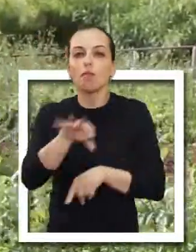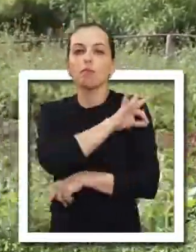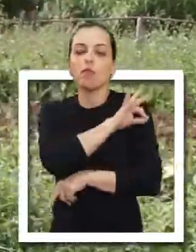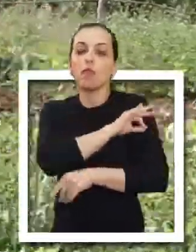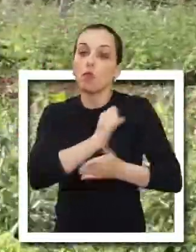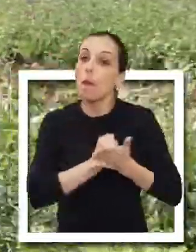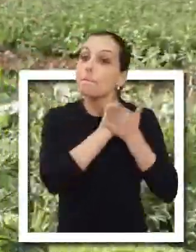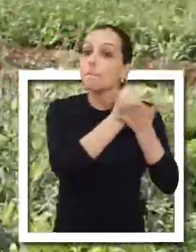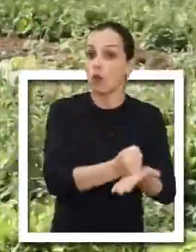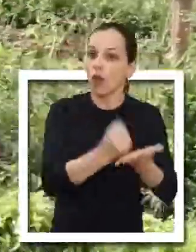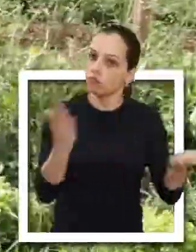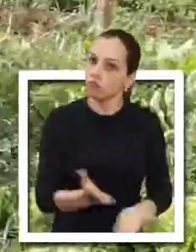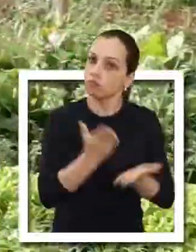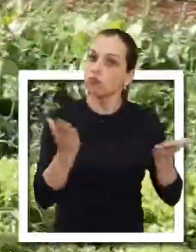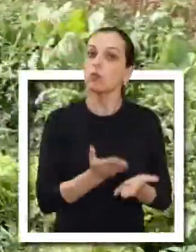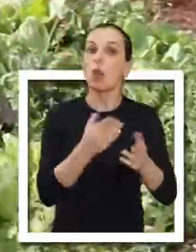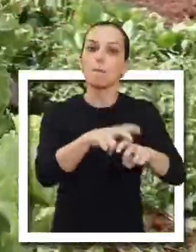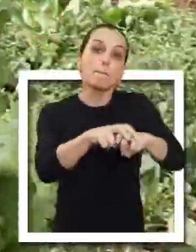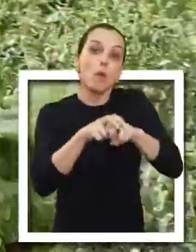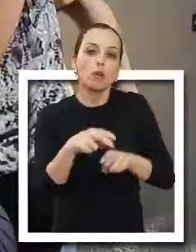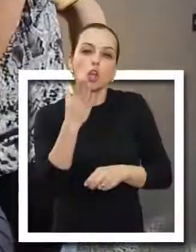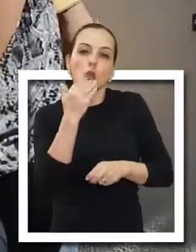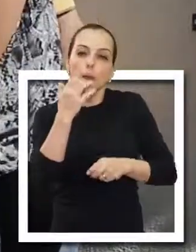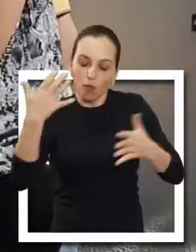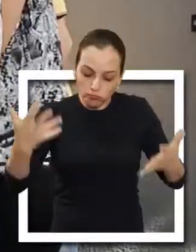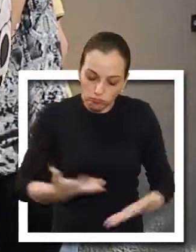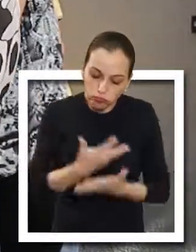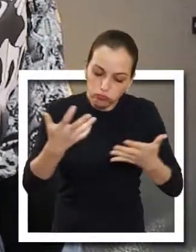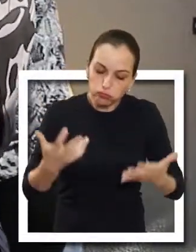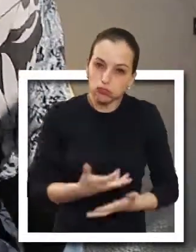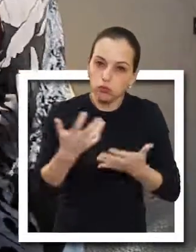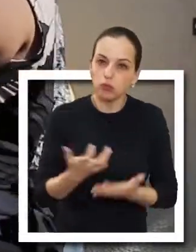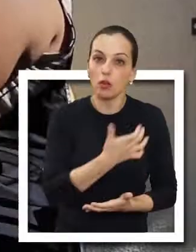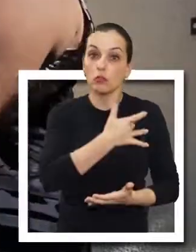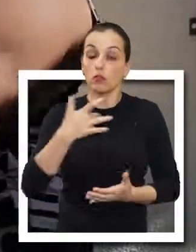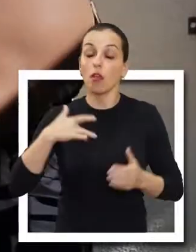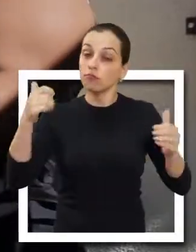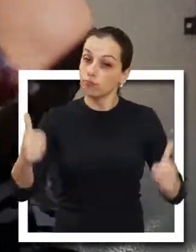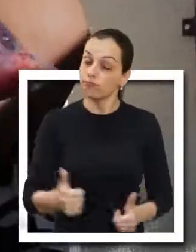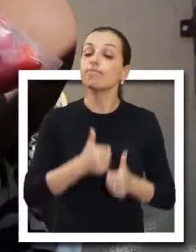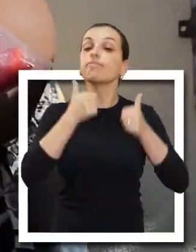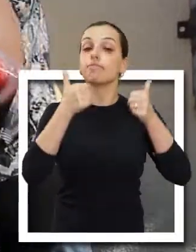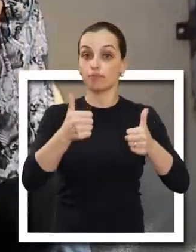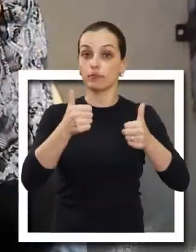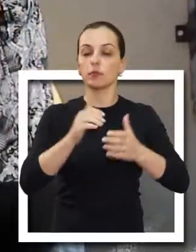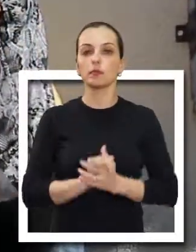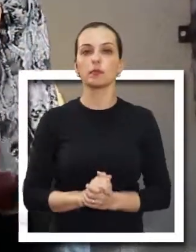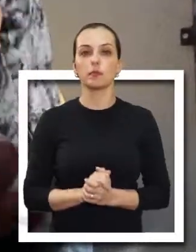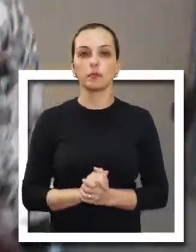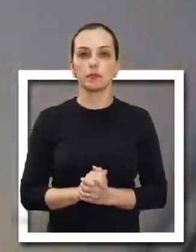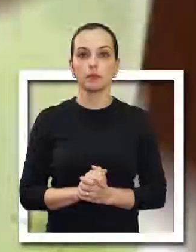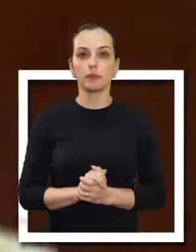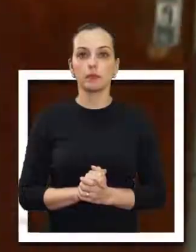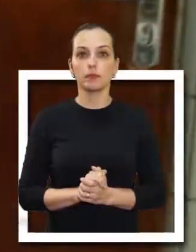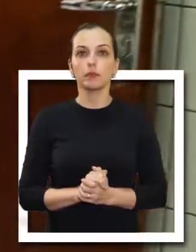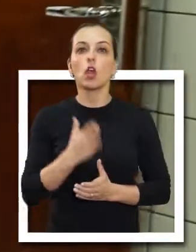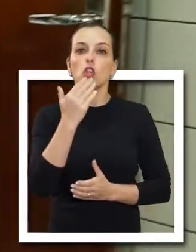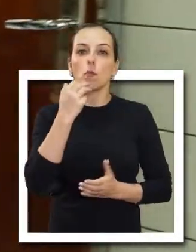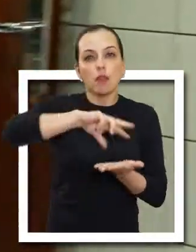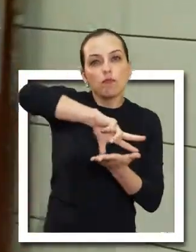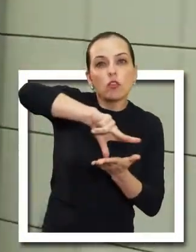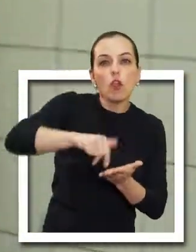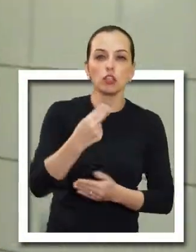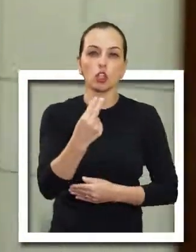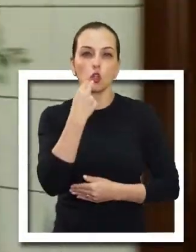região garante não apenas o alimento saudável a toda a população e a base para um programa forte de segurança alimentar e